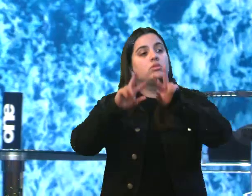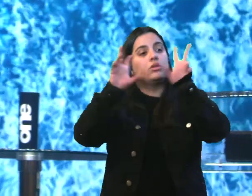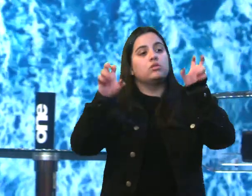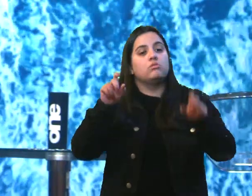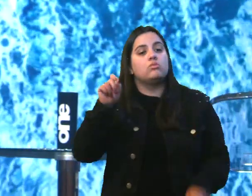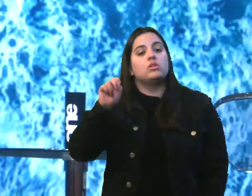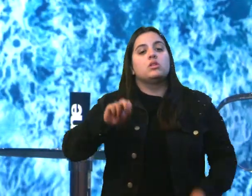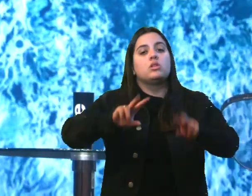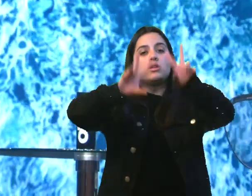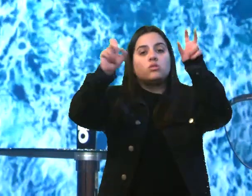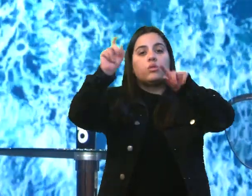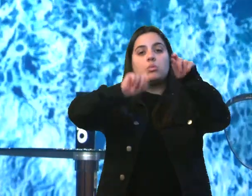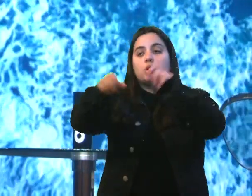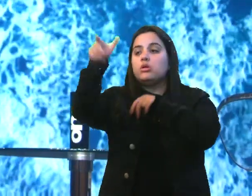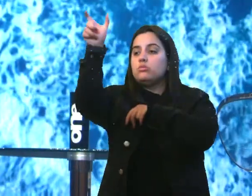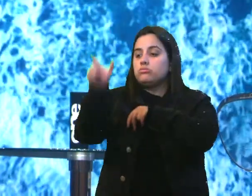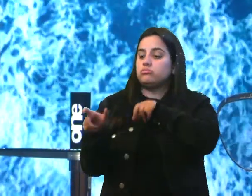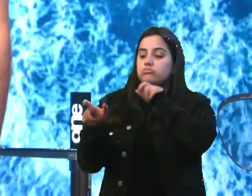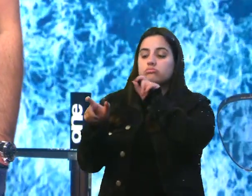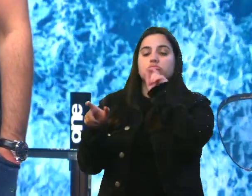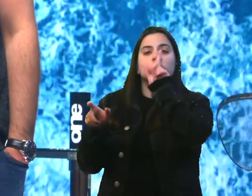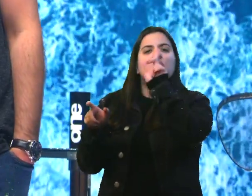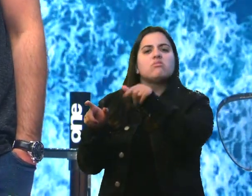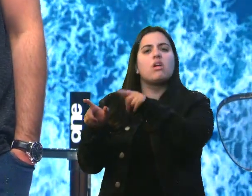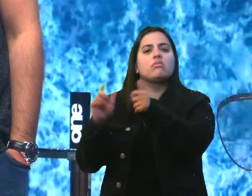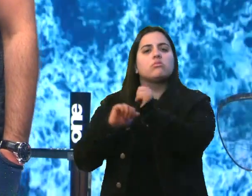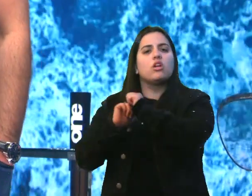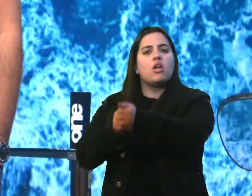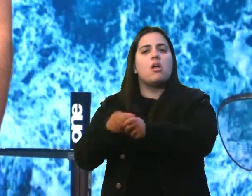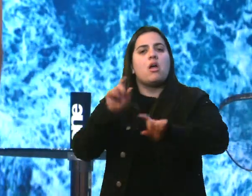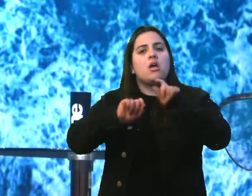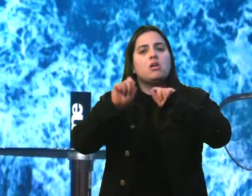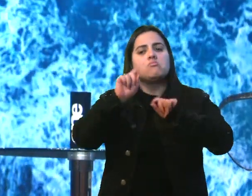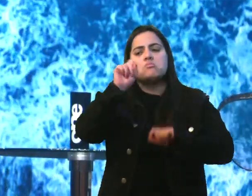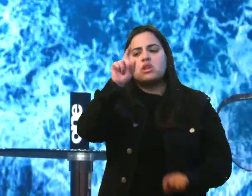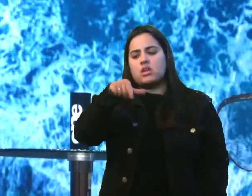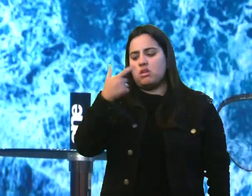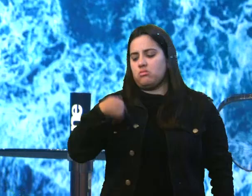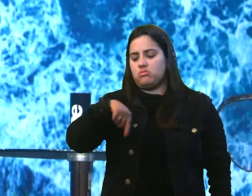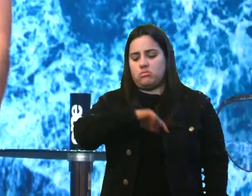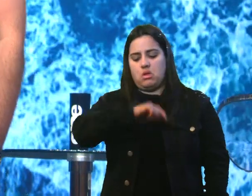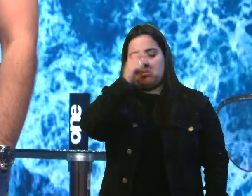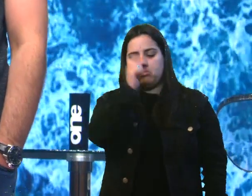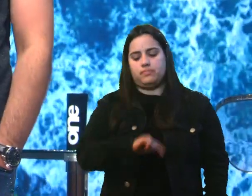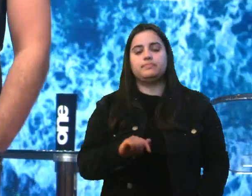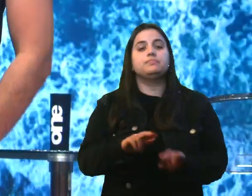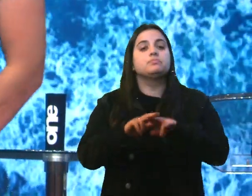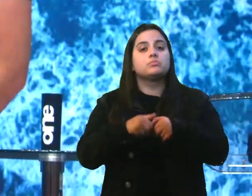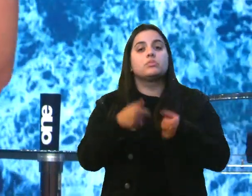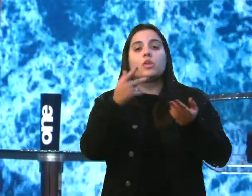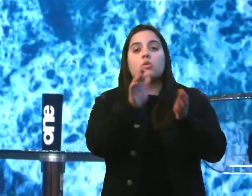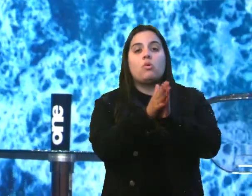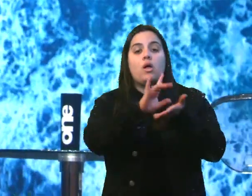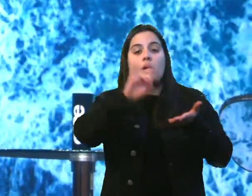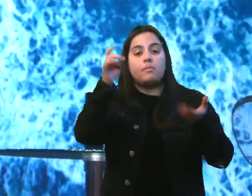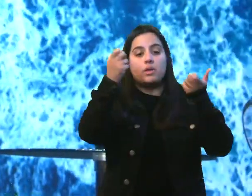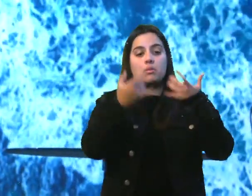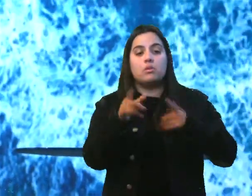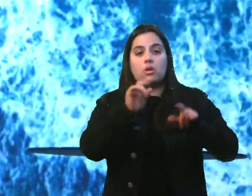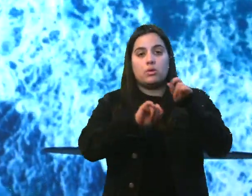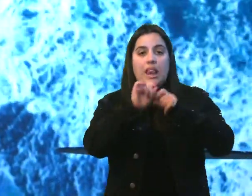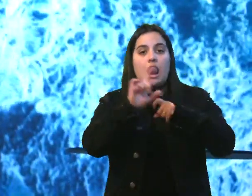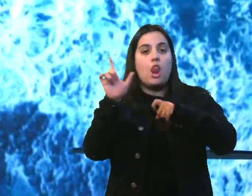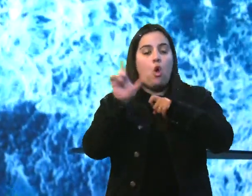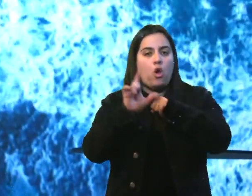aquele a quem seguimos. Sobre quem nós somos. Por isso eu quero pedir para você pegar sua Bíblia e abrir no Evangelho de